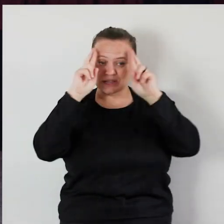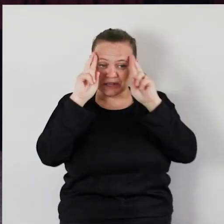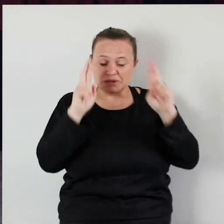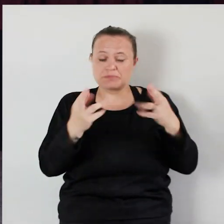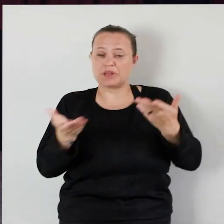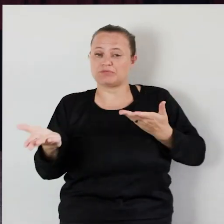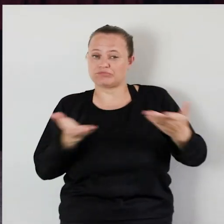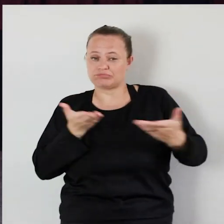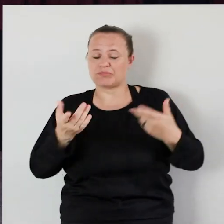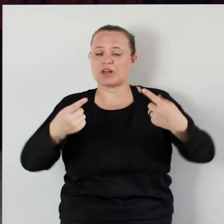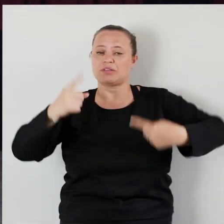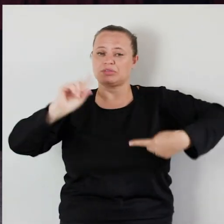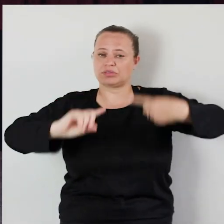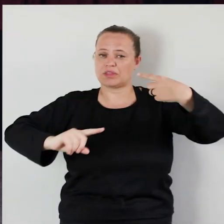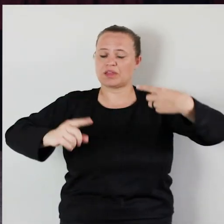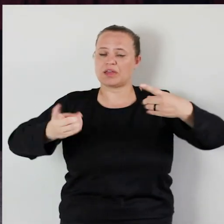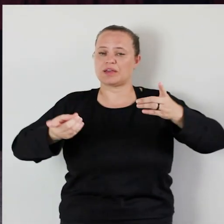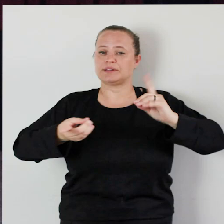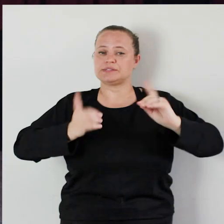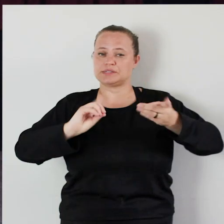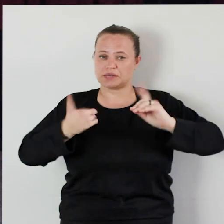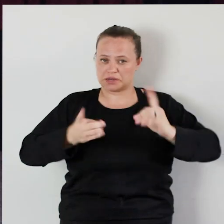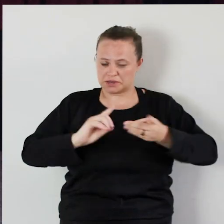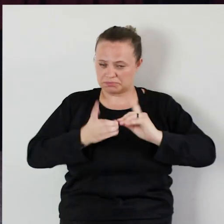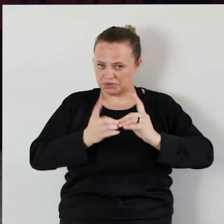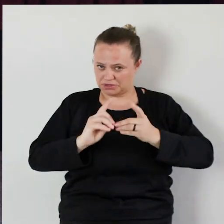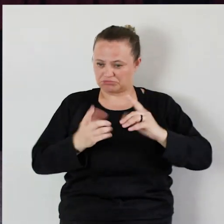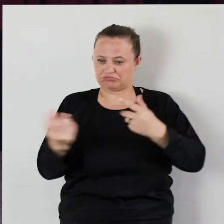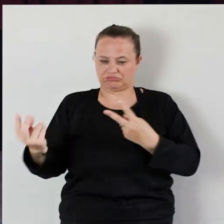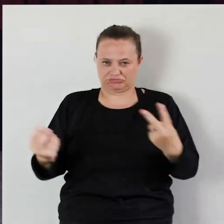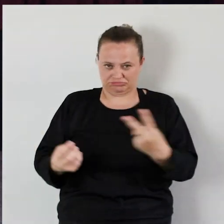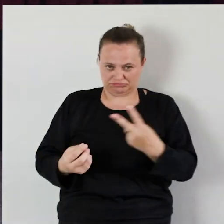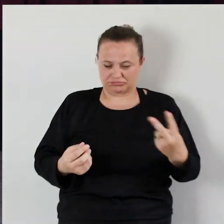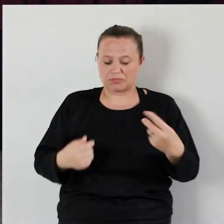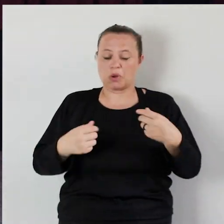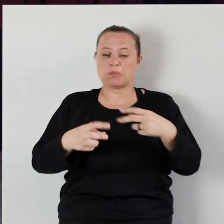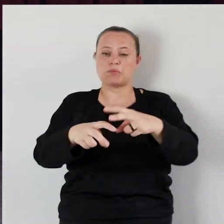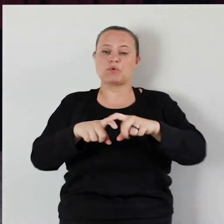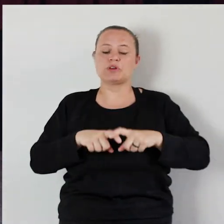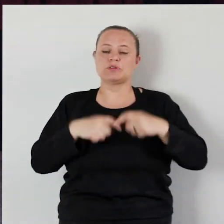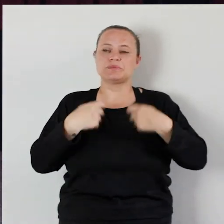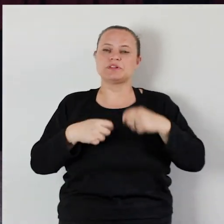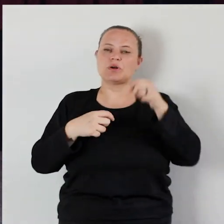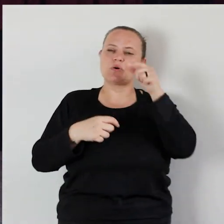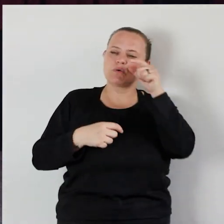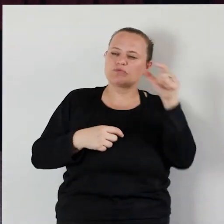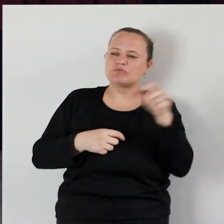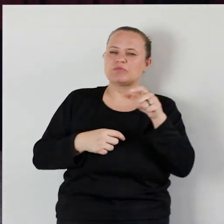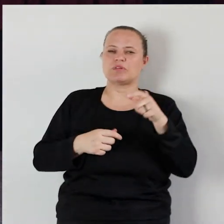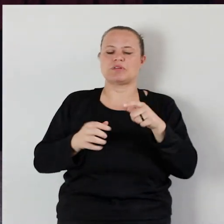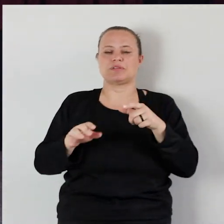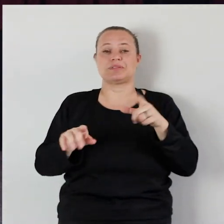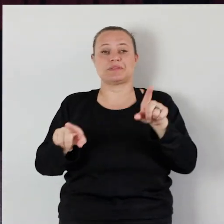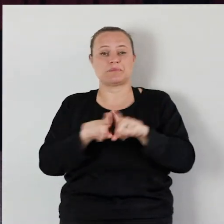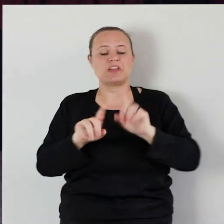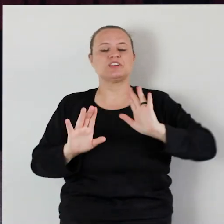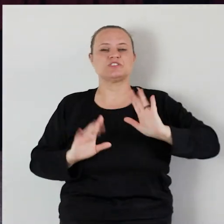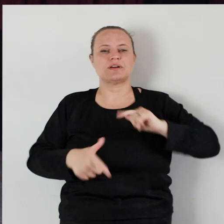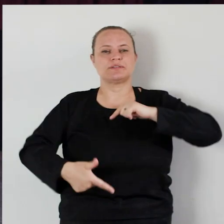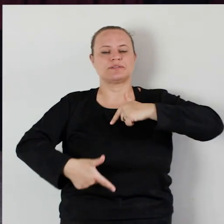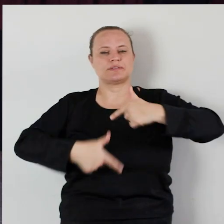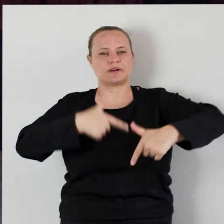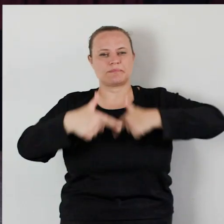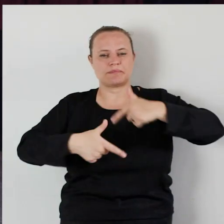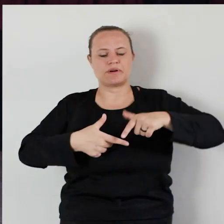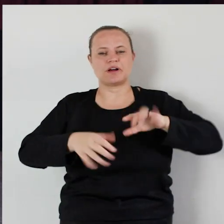vai assim entregando tudo, tem que haver respeito sobre essa dinâmica. Então, analisar o programa Cultura Viva